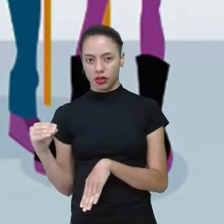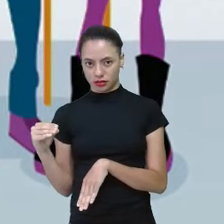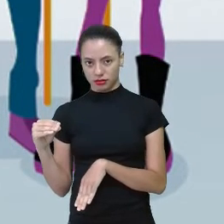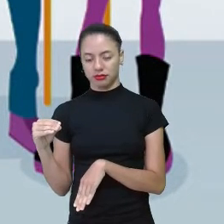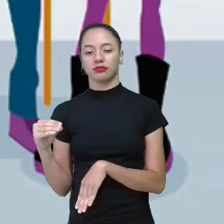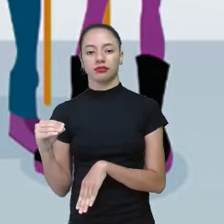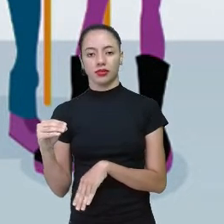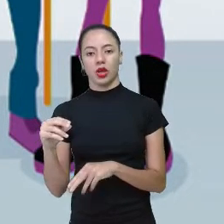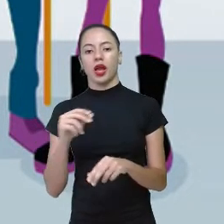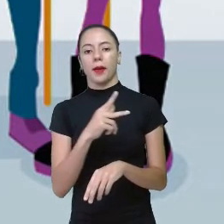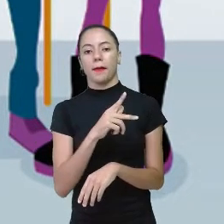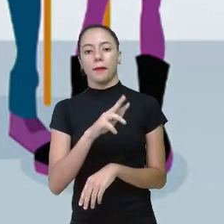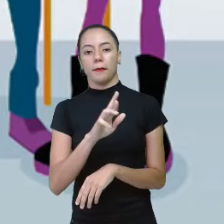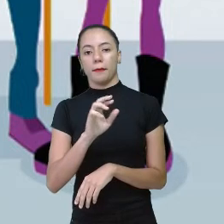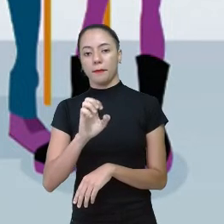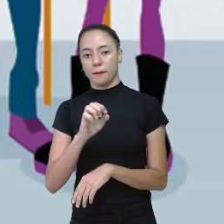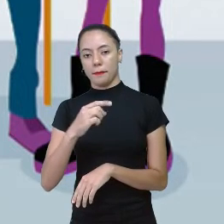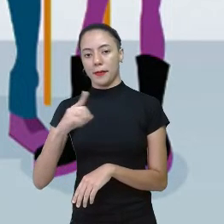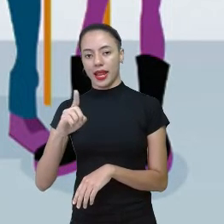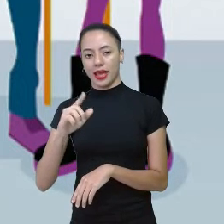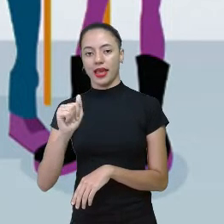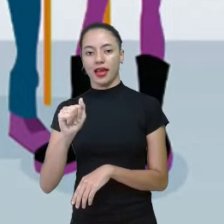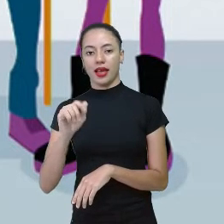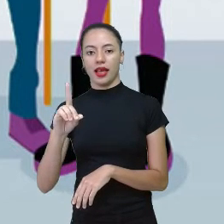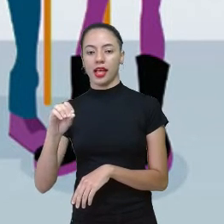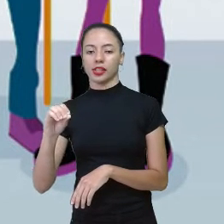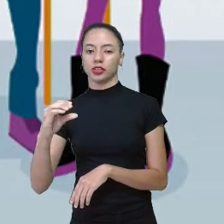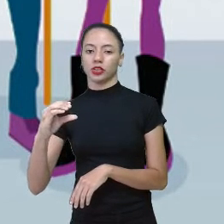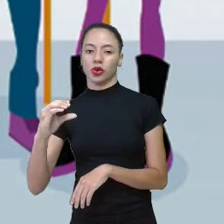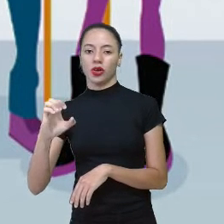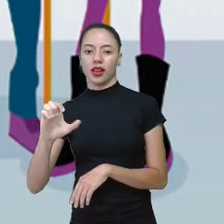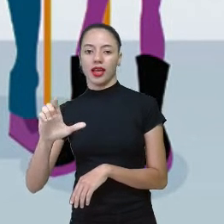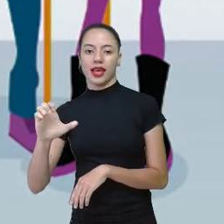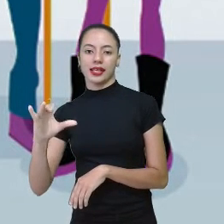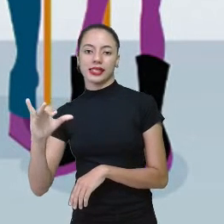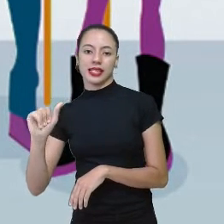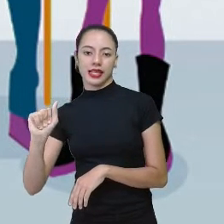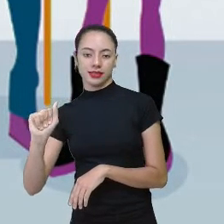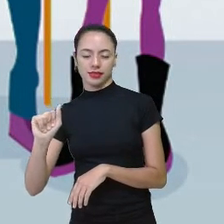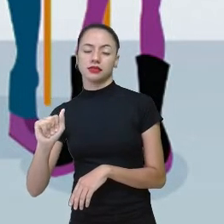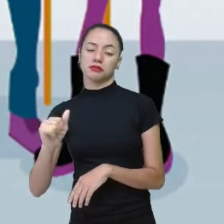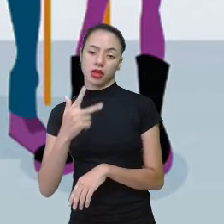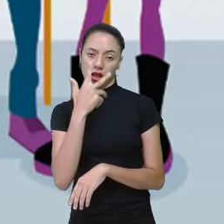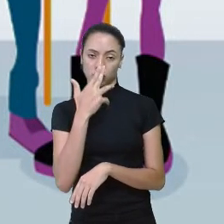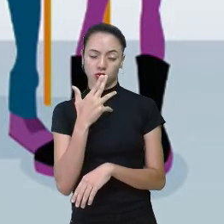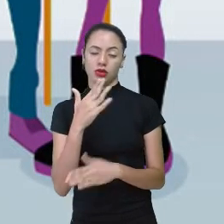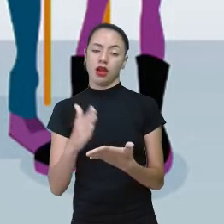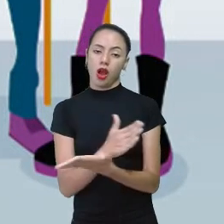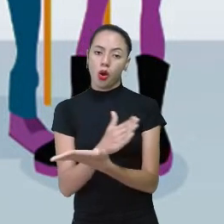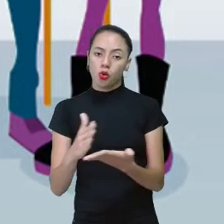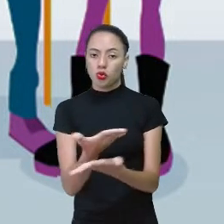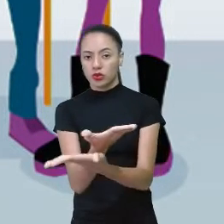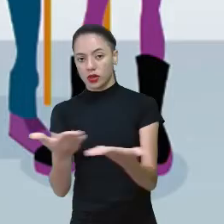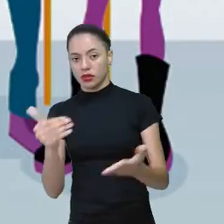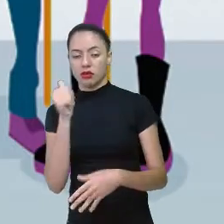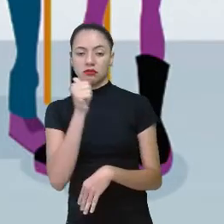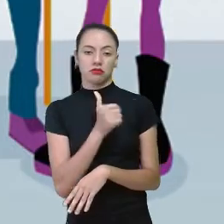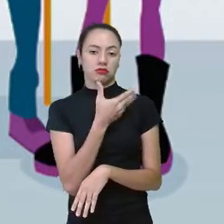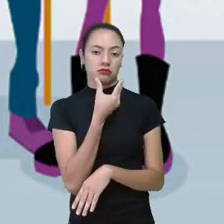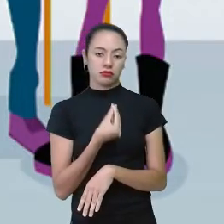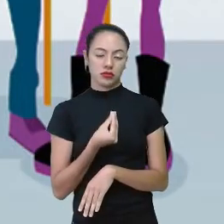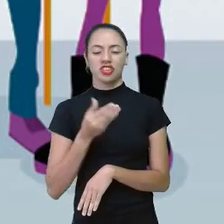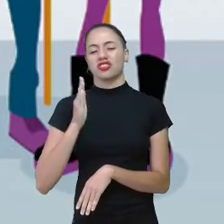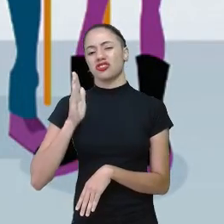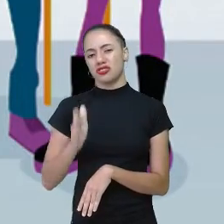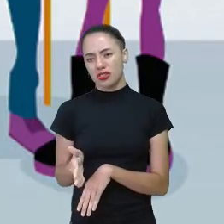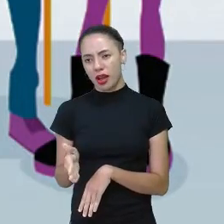chamada pré-adolescência. E é bem provável que algumas de vocês, já